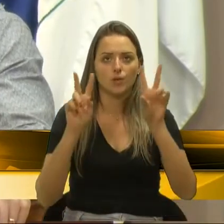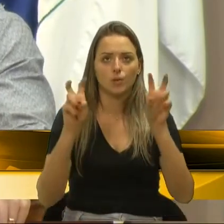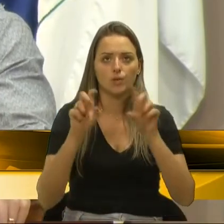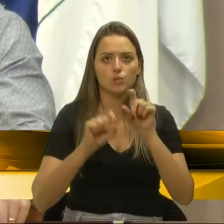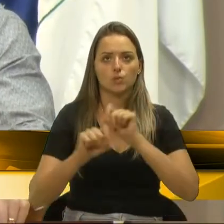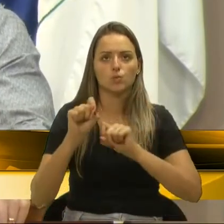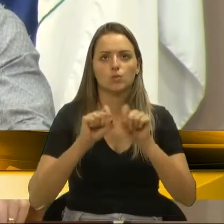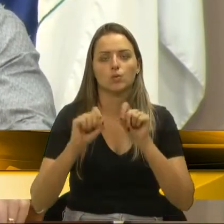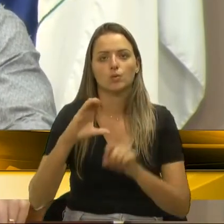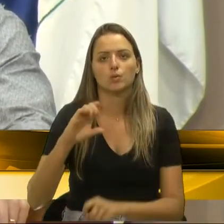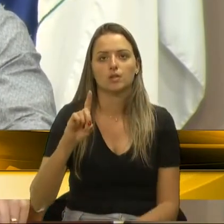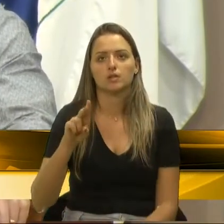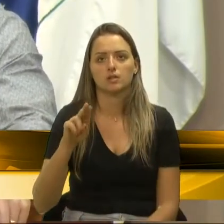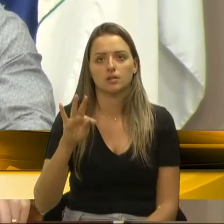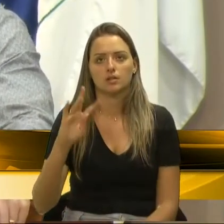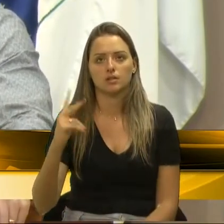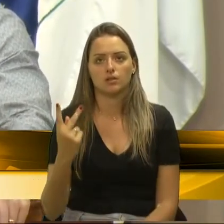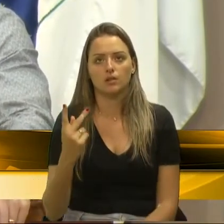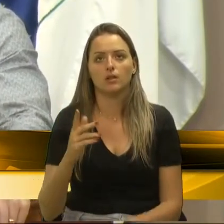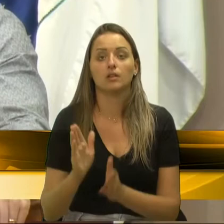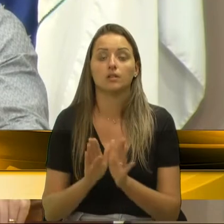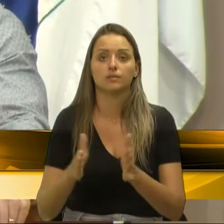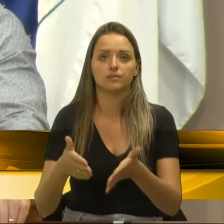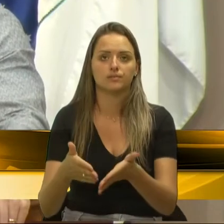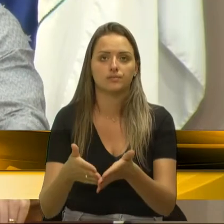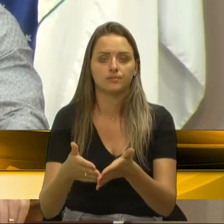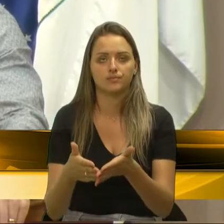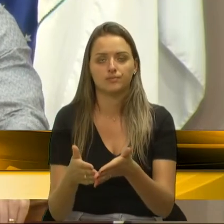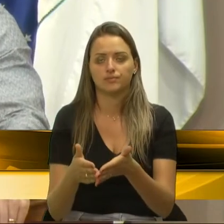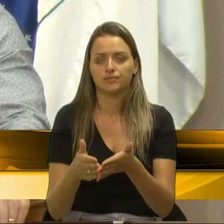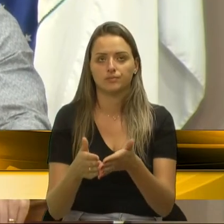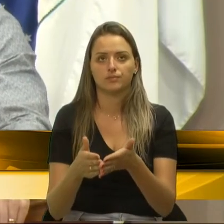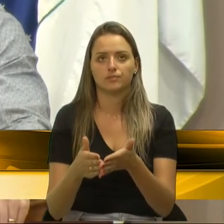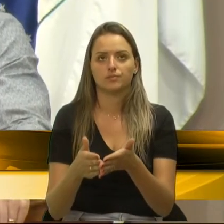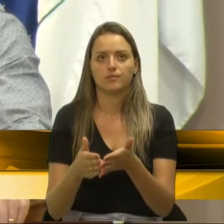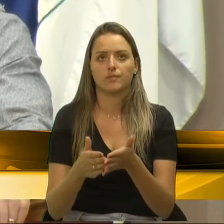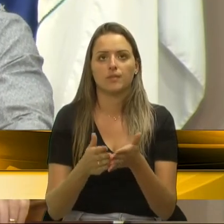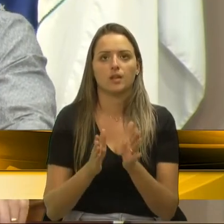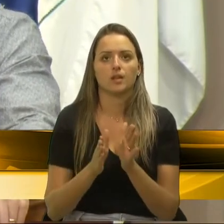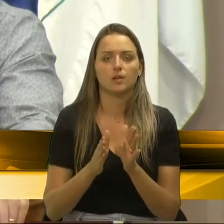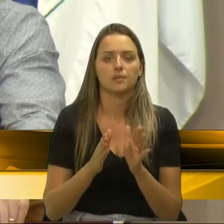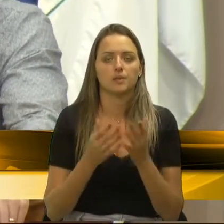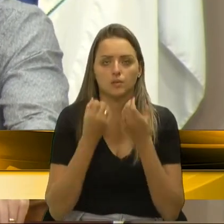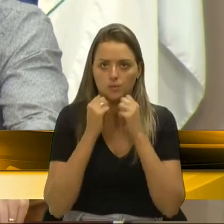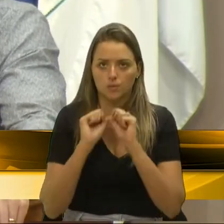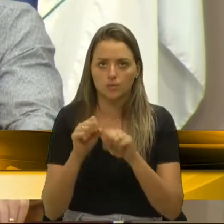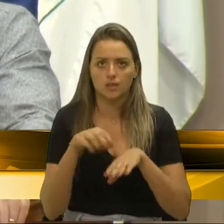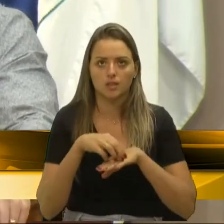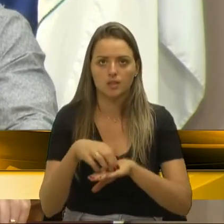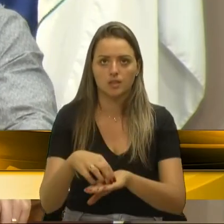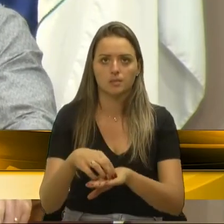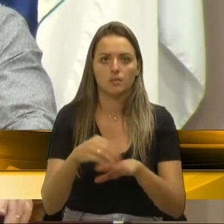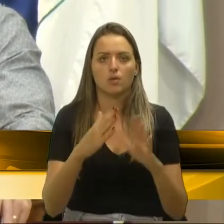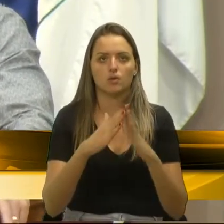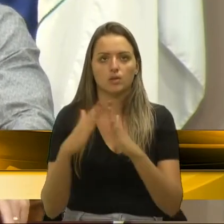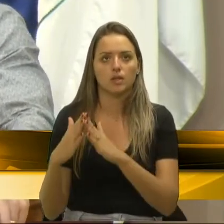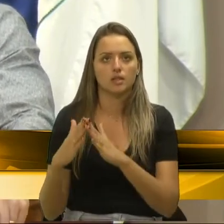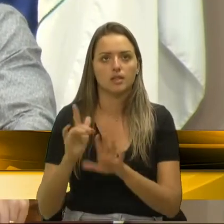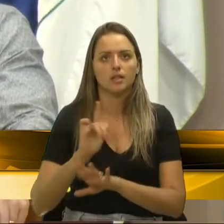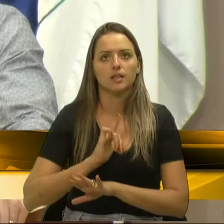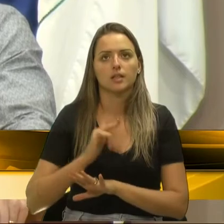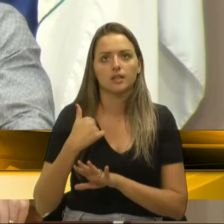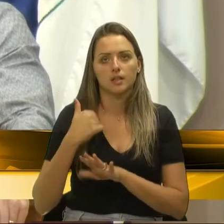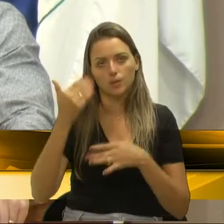CEDUT, Comissão do Desenvolvimento Urbano, Transporte e Habitação, no qual, de imediato,